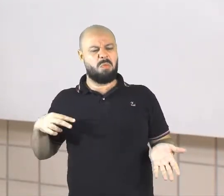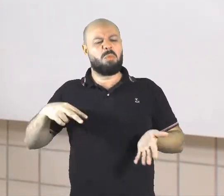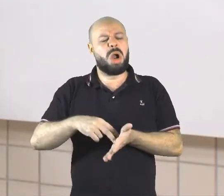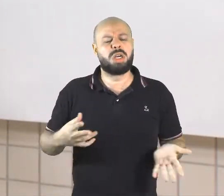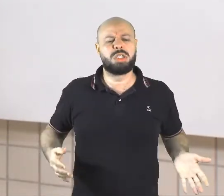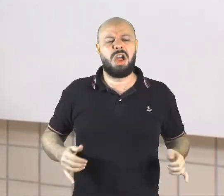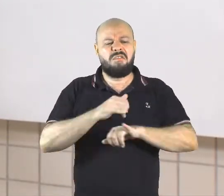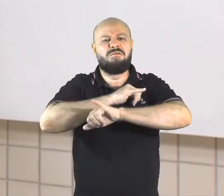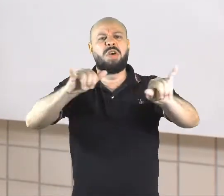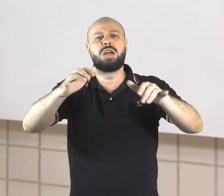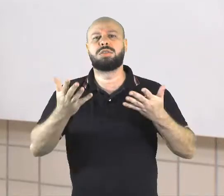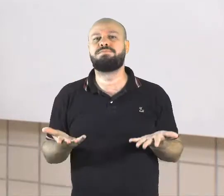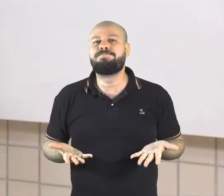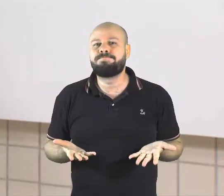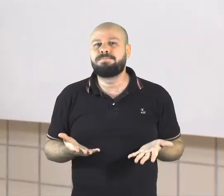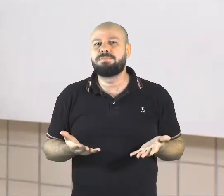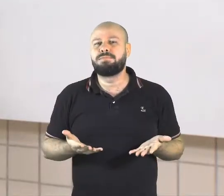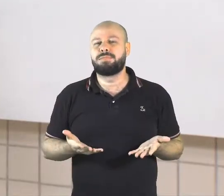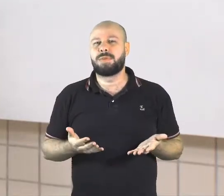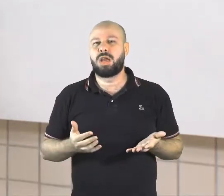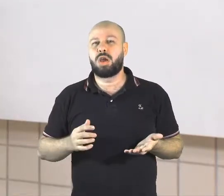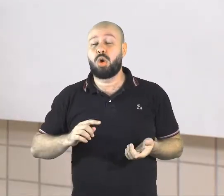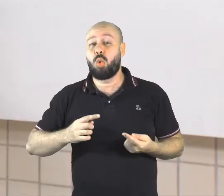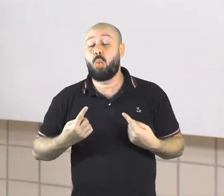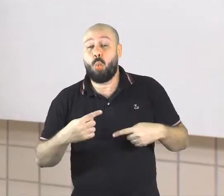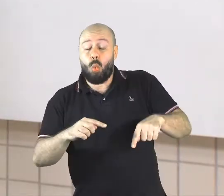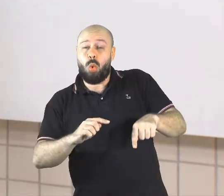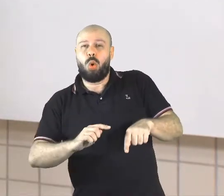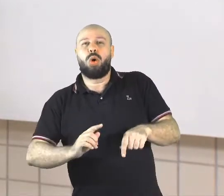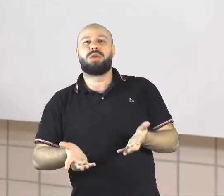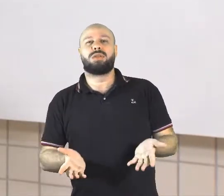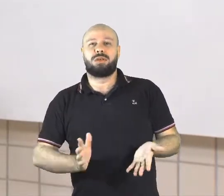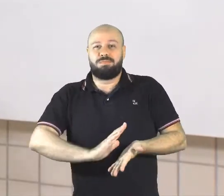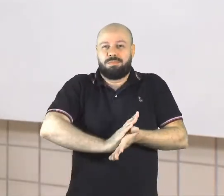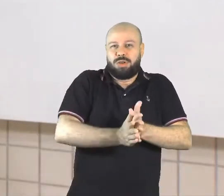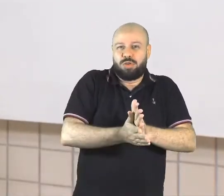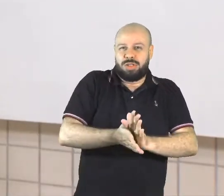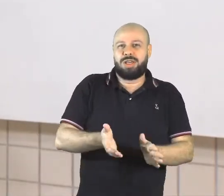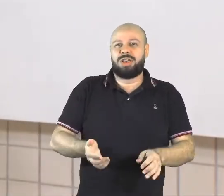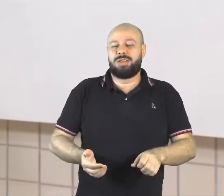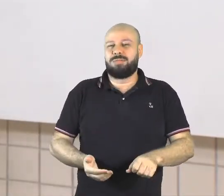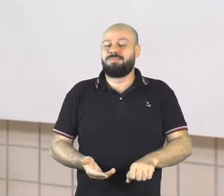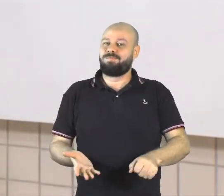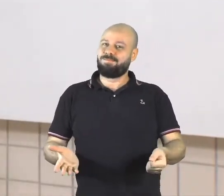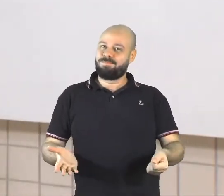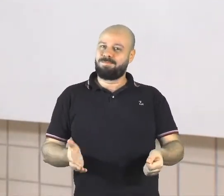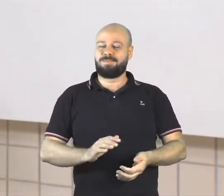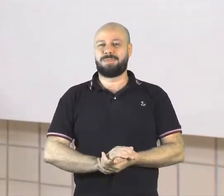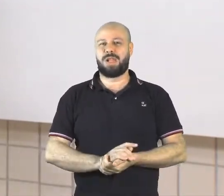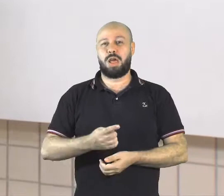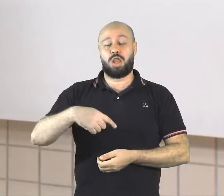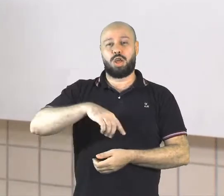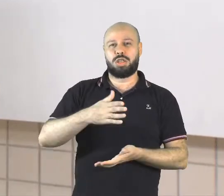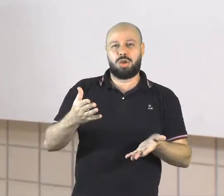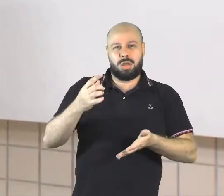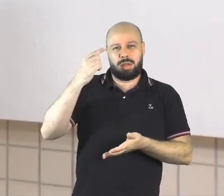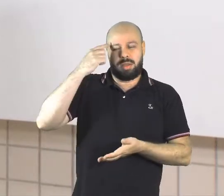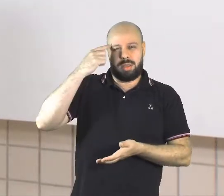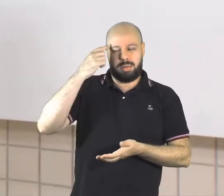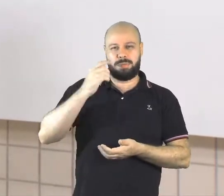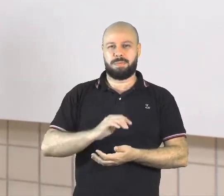coisa absurda que é o preconceito racial? O que está acontecendo? Então a gente vai procurar entender tudo isso